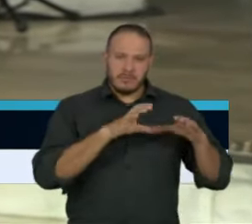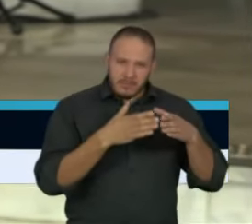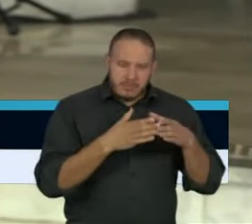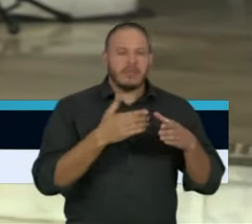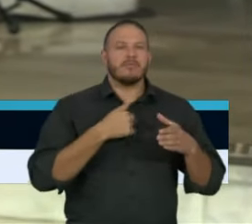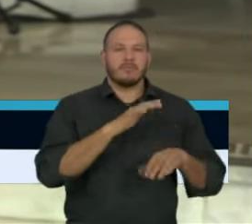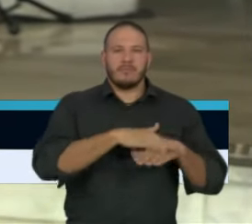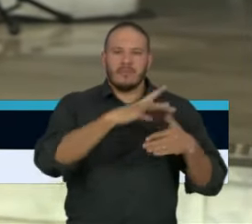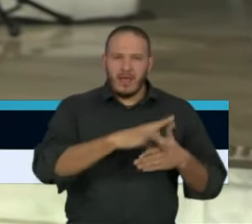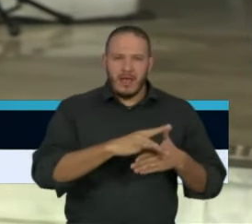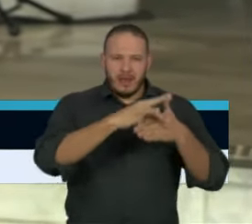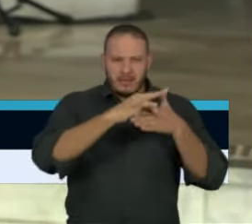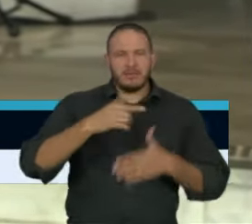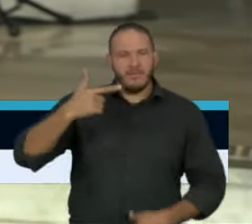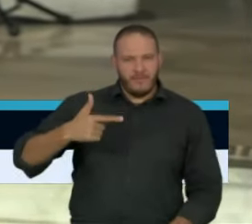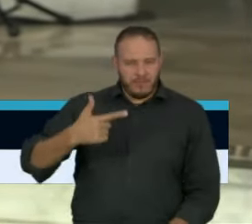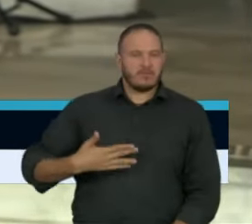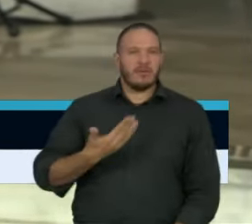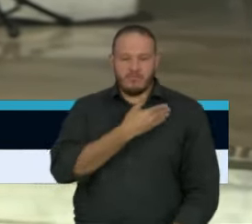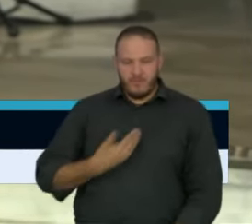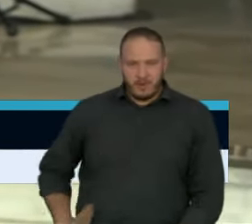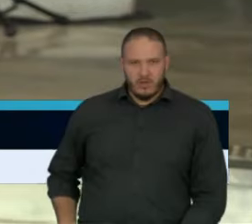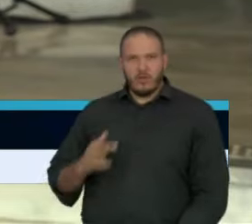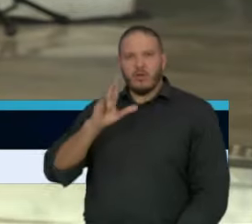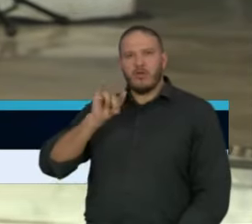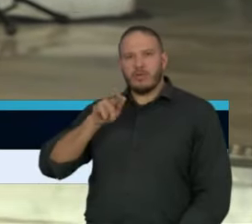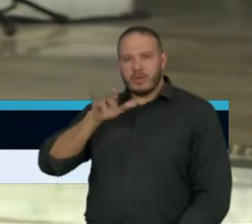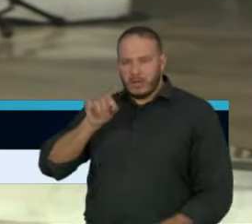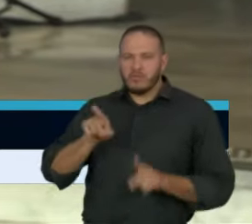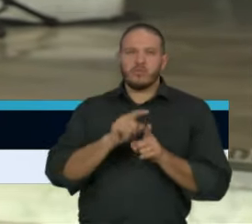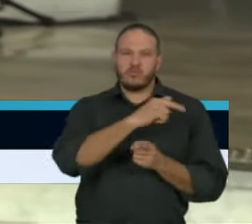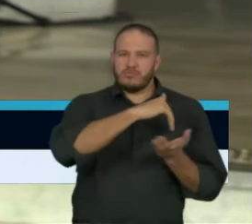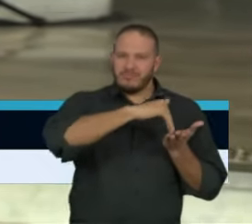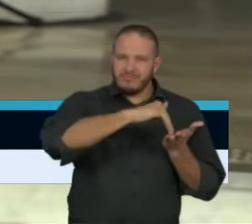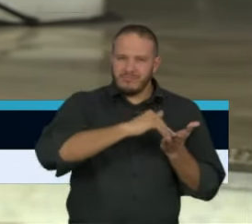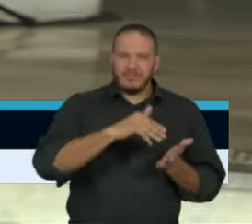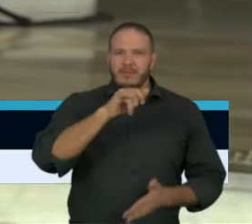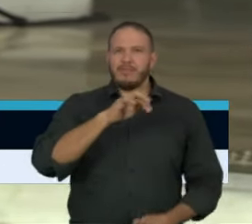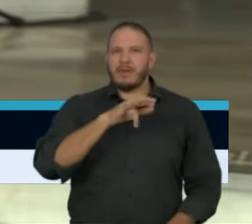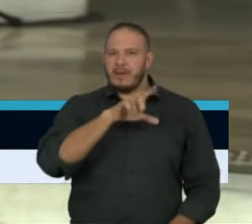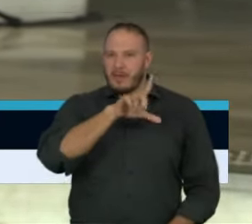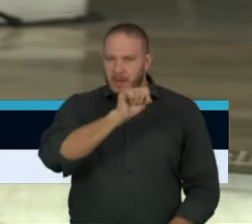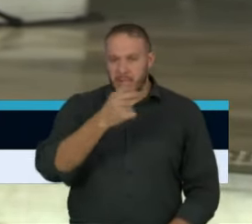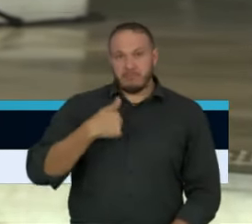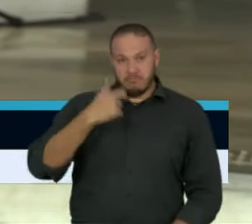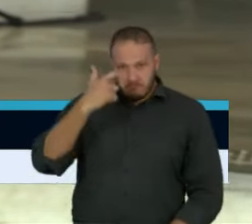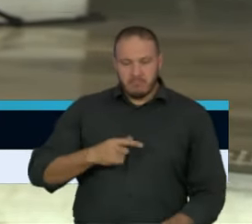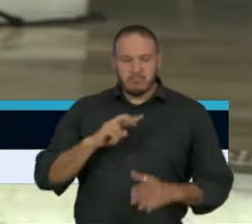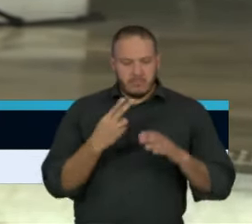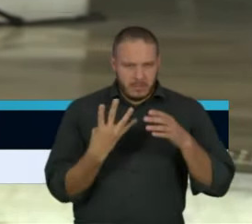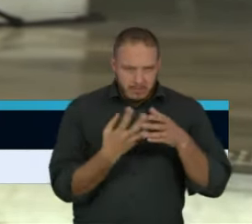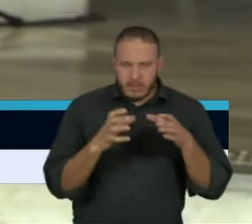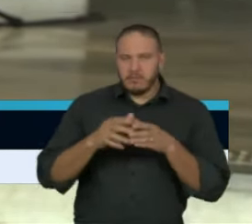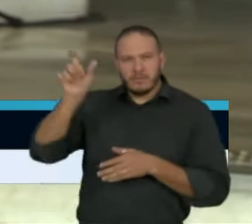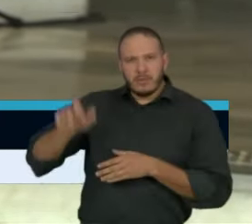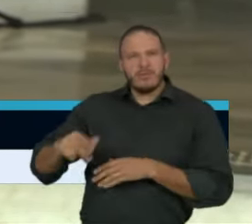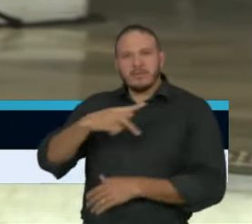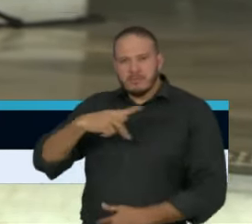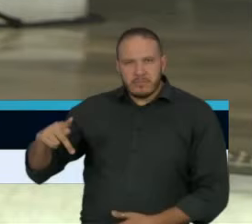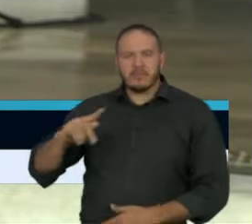pelo vice-governador Rodrigo Garcia, com o secretário Henrique Meirelles, minha participação, o presidente da Desenvolve São Paulo, Nelson de